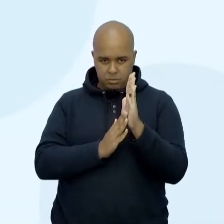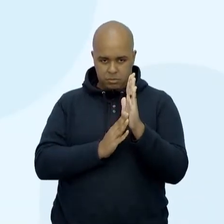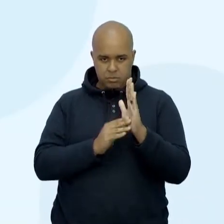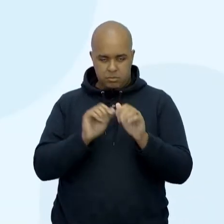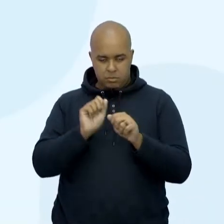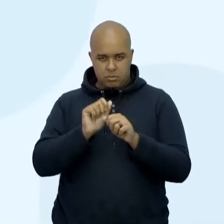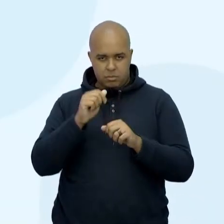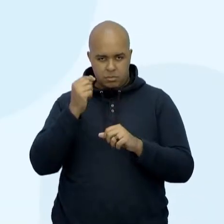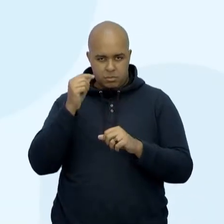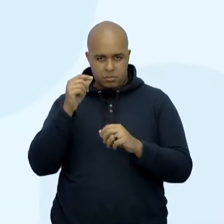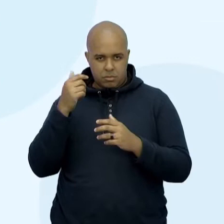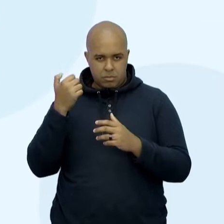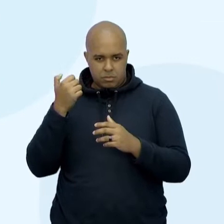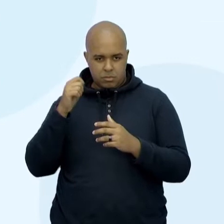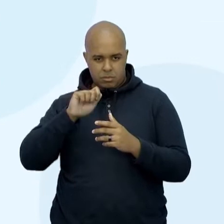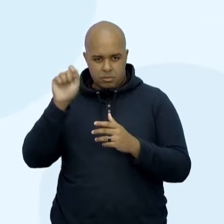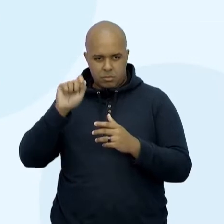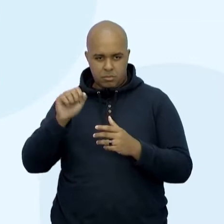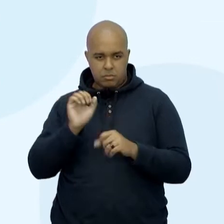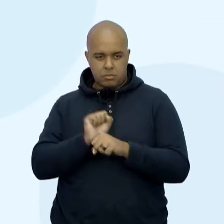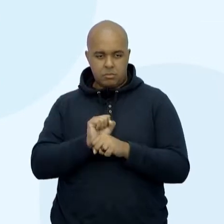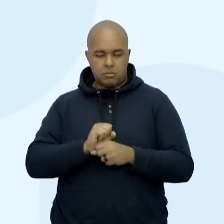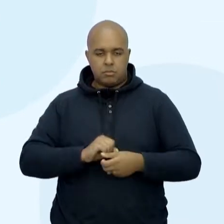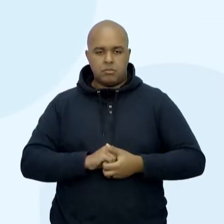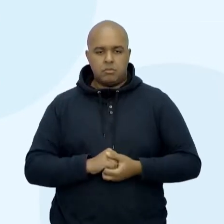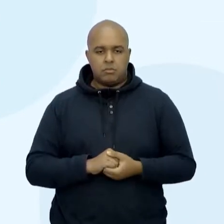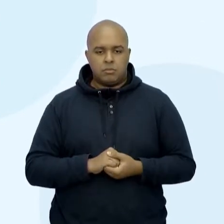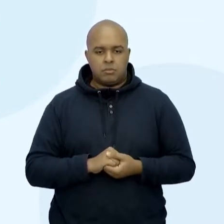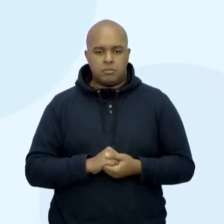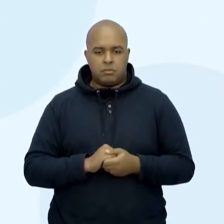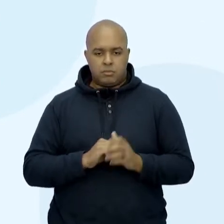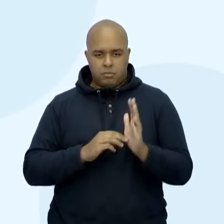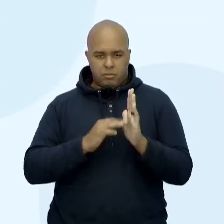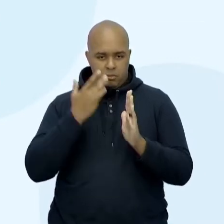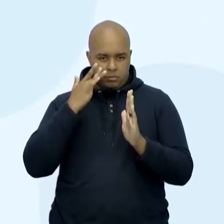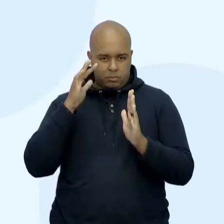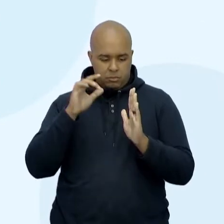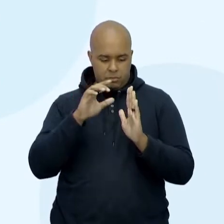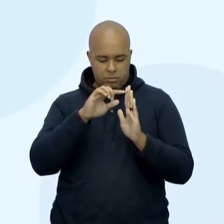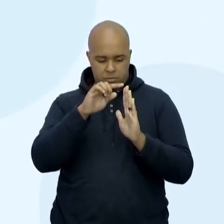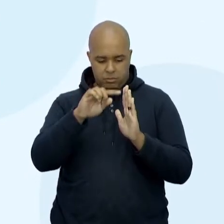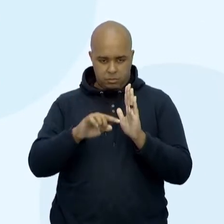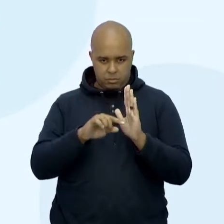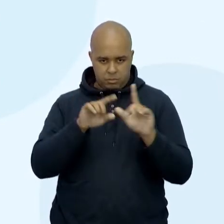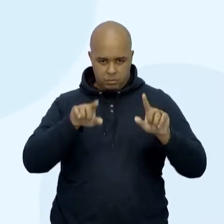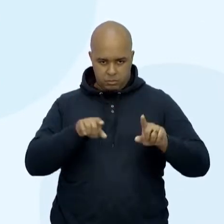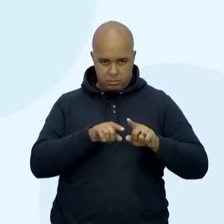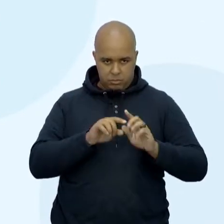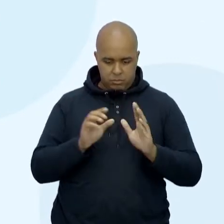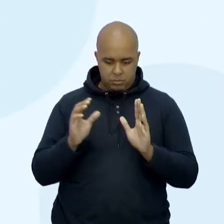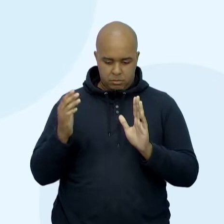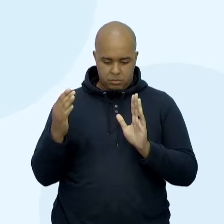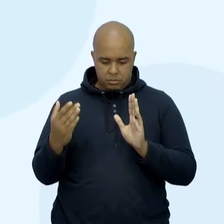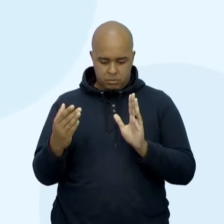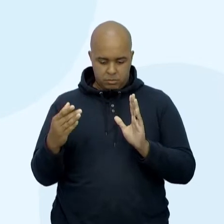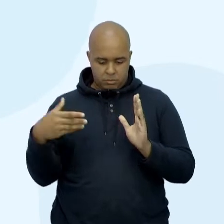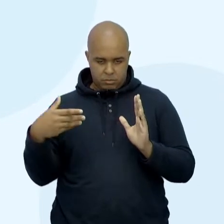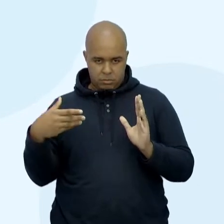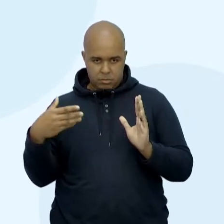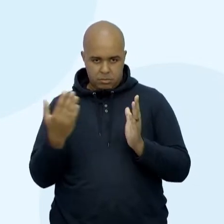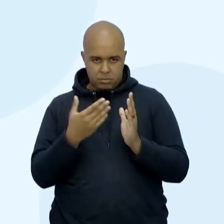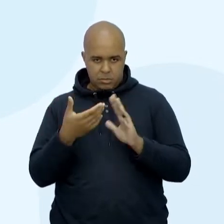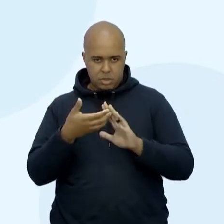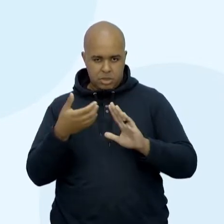caneta aqui, opa. Ele pegou aqui uma lâmina de ouro, né? Na frente ele colocou algo que